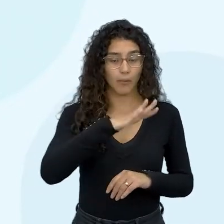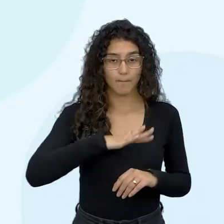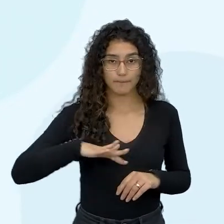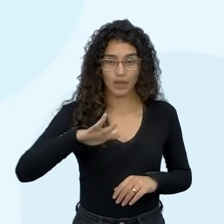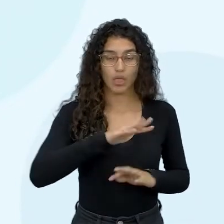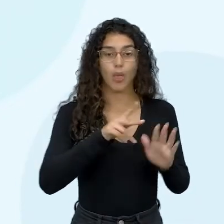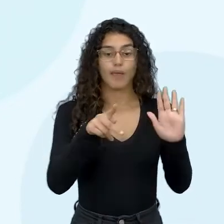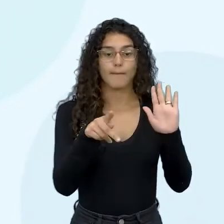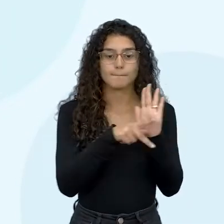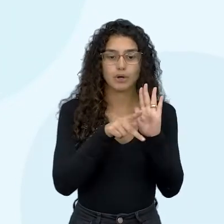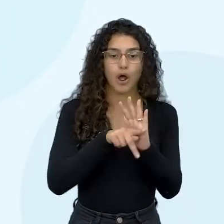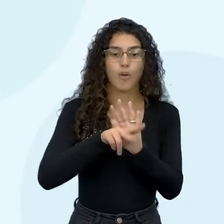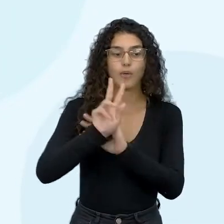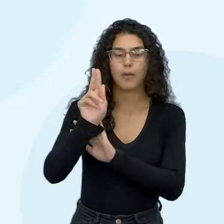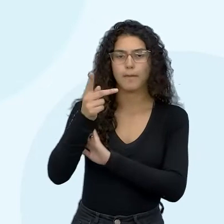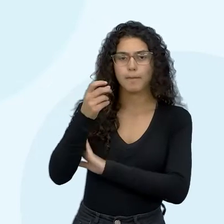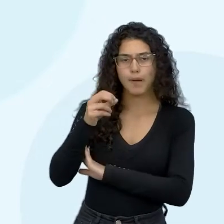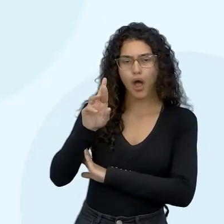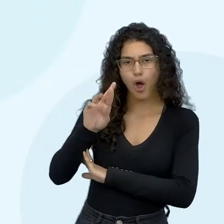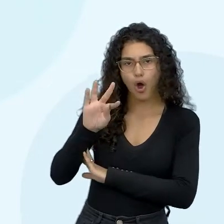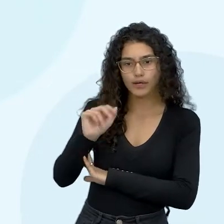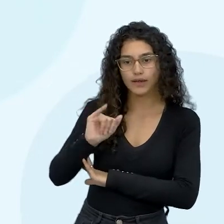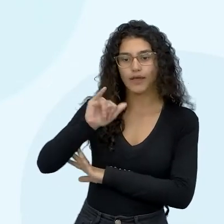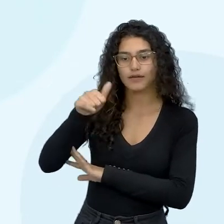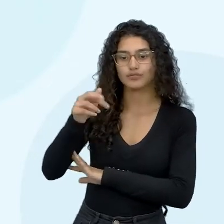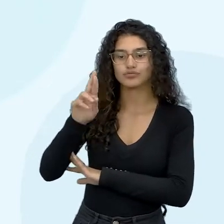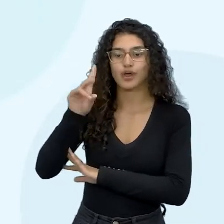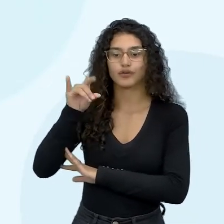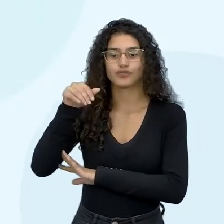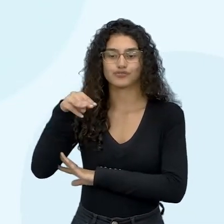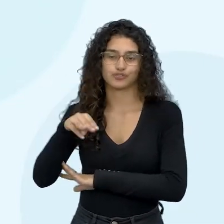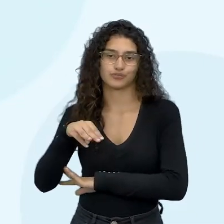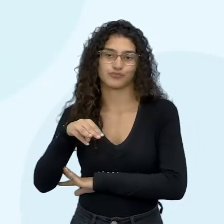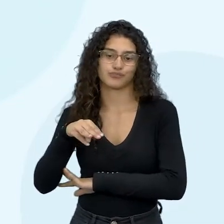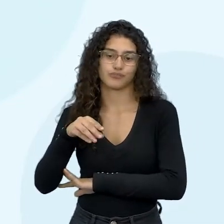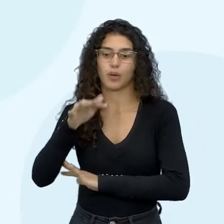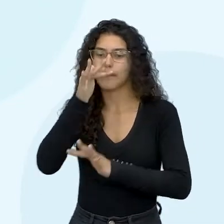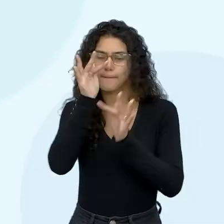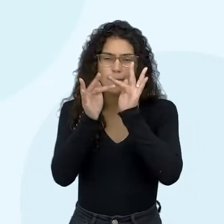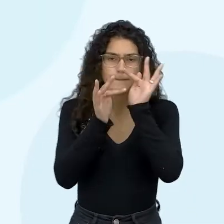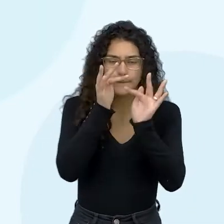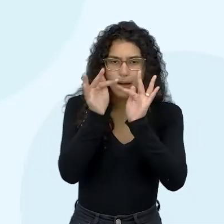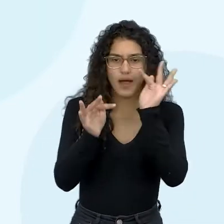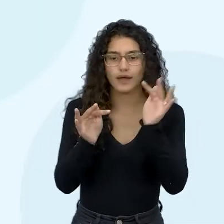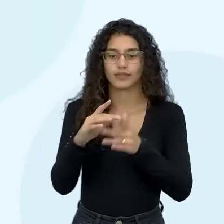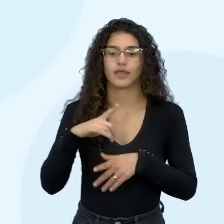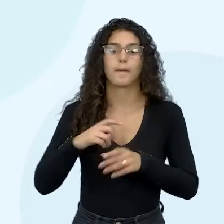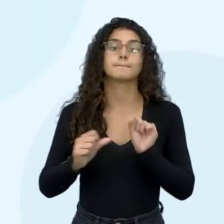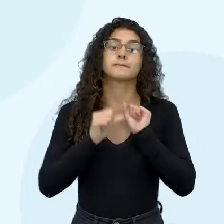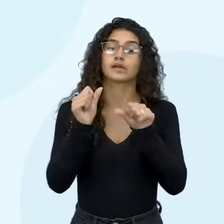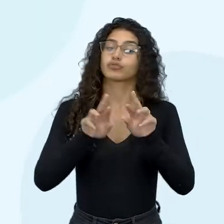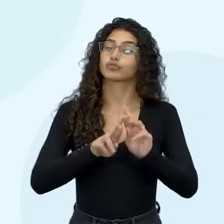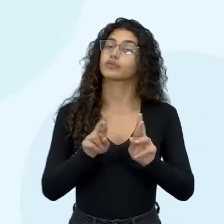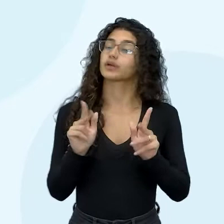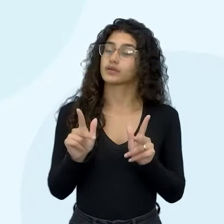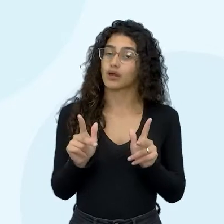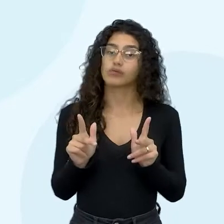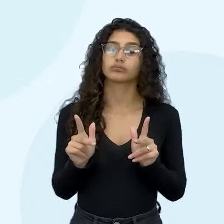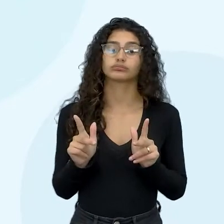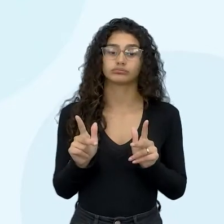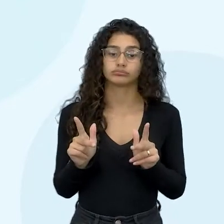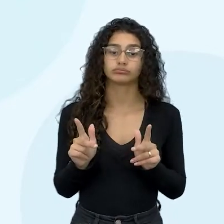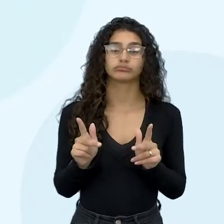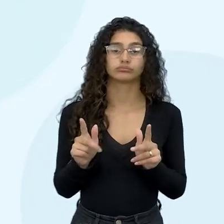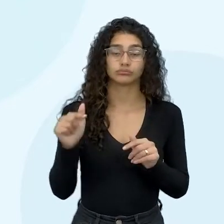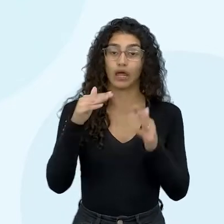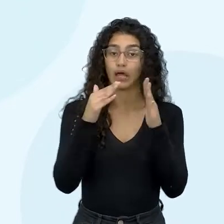espaço reservado para a horta ou jardim. Olha só, isso aqui pode ser o diferencial